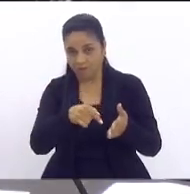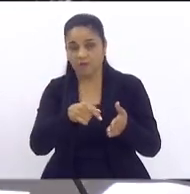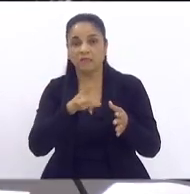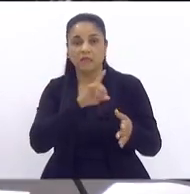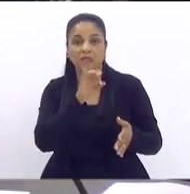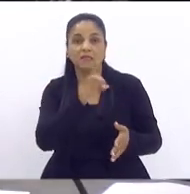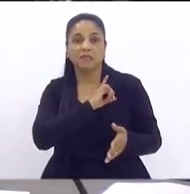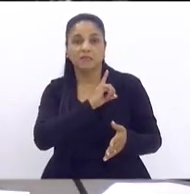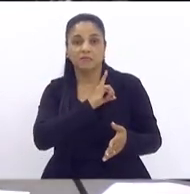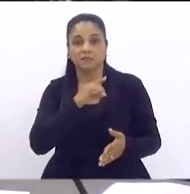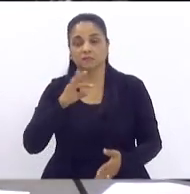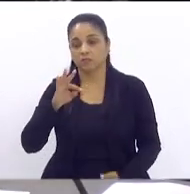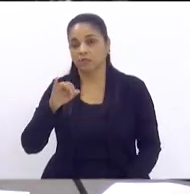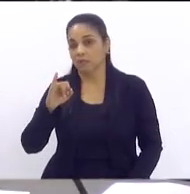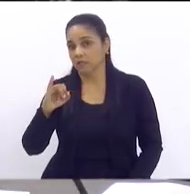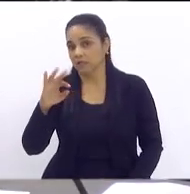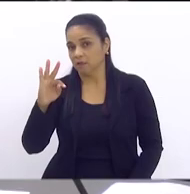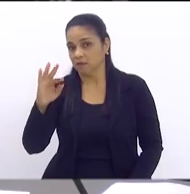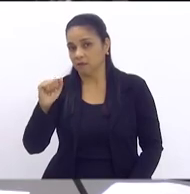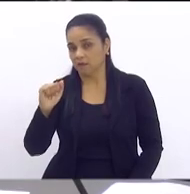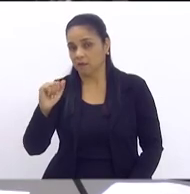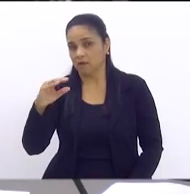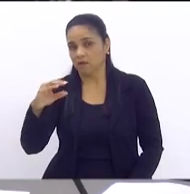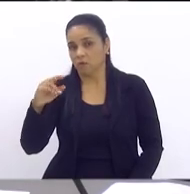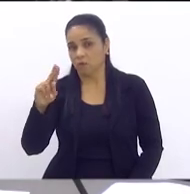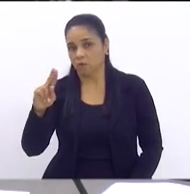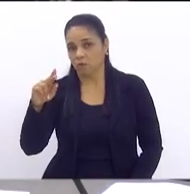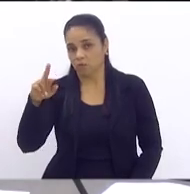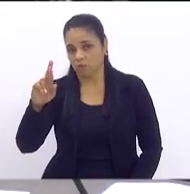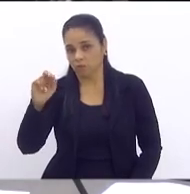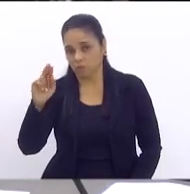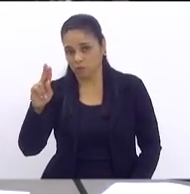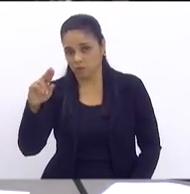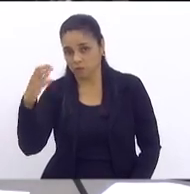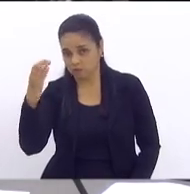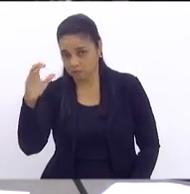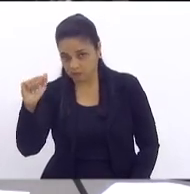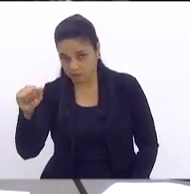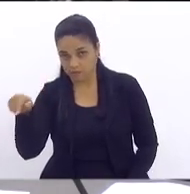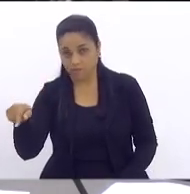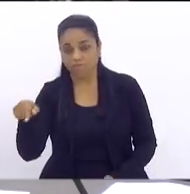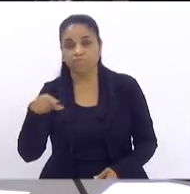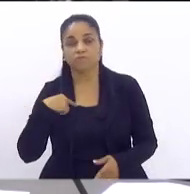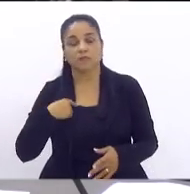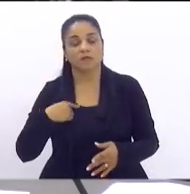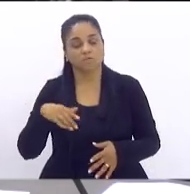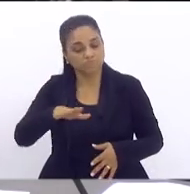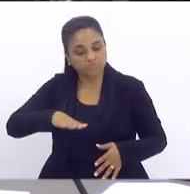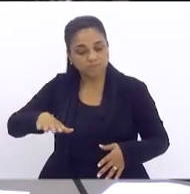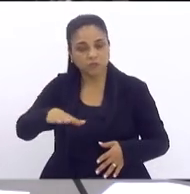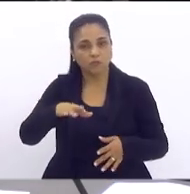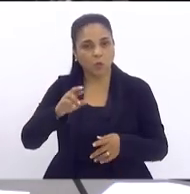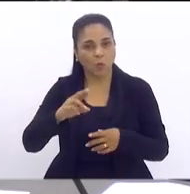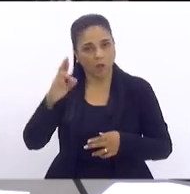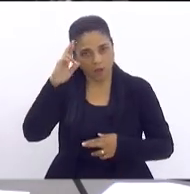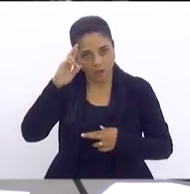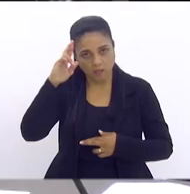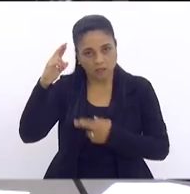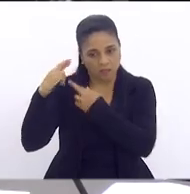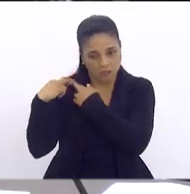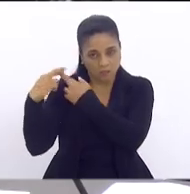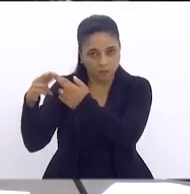Itacuruçá, que é a responsável, subordinada a ela, para aquela região. Então,